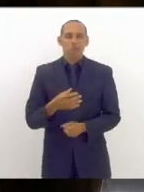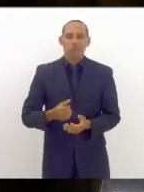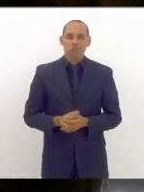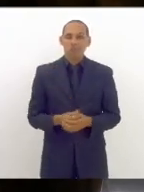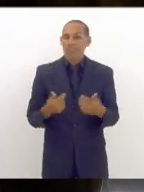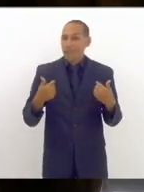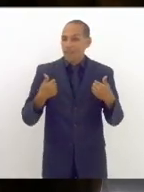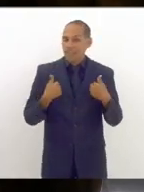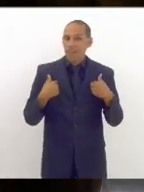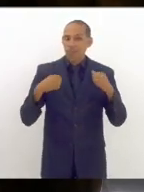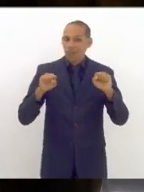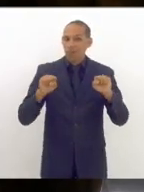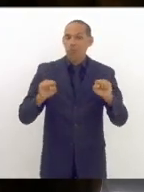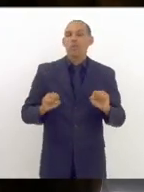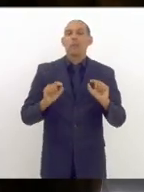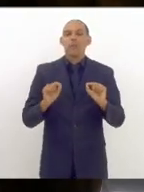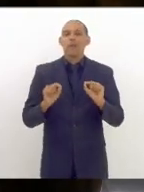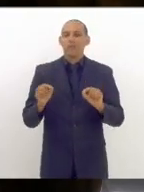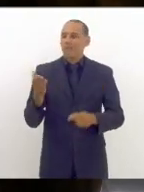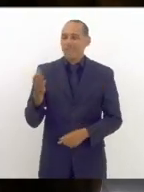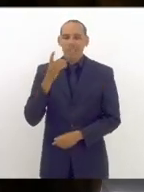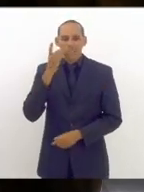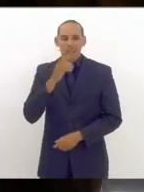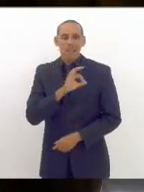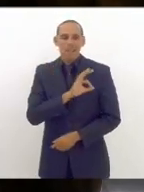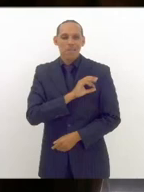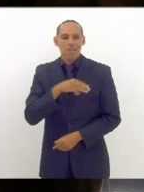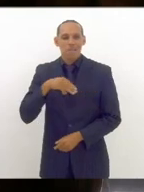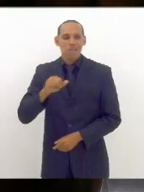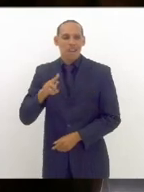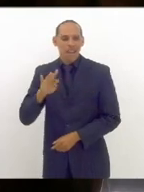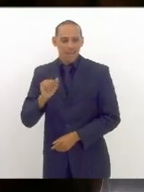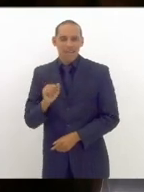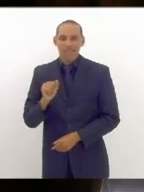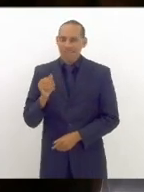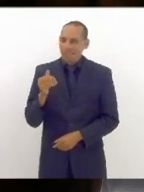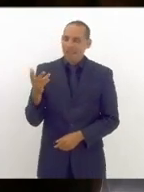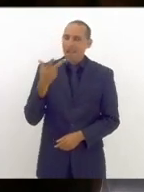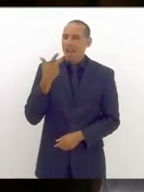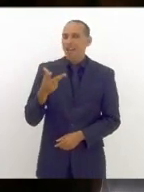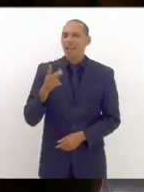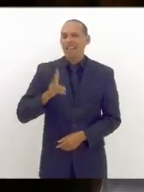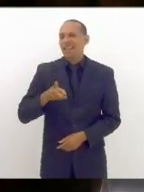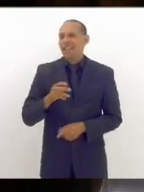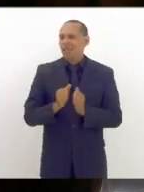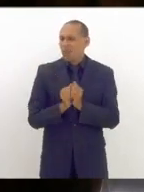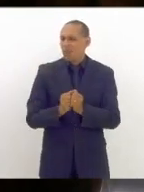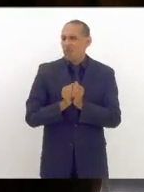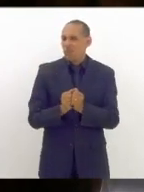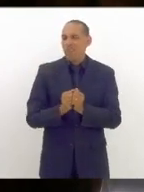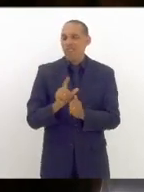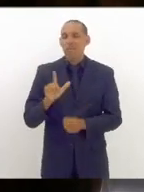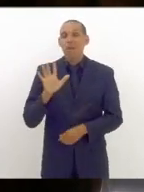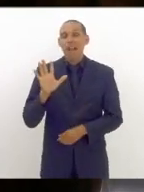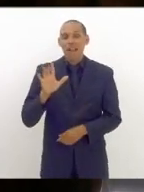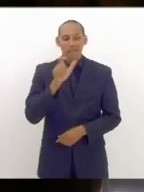A deputada Marta Rocha falou que nem sempre ela esteve do mesmo lado, mas sempre teve e encontrou no Alexandre uma